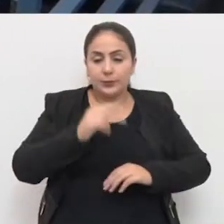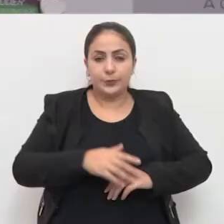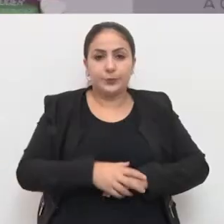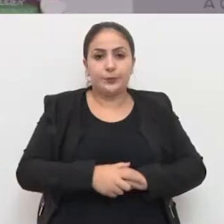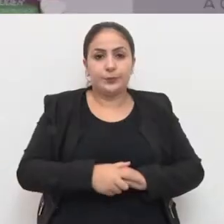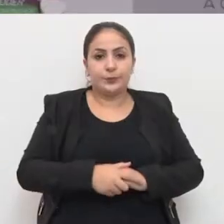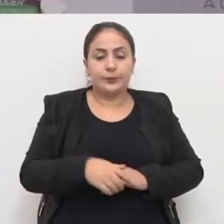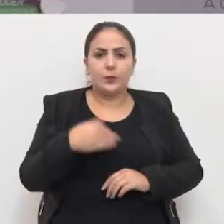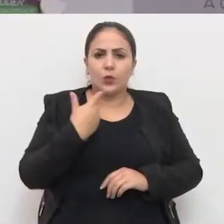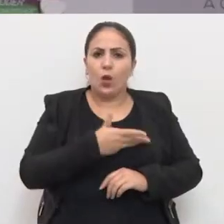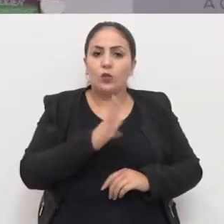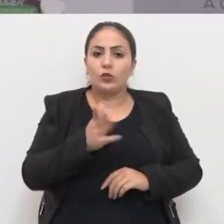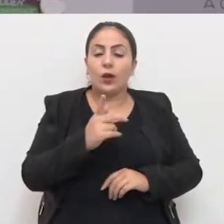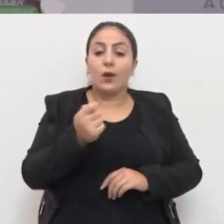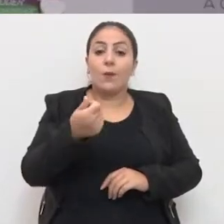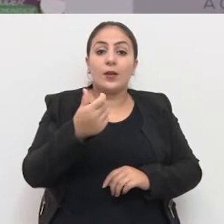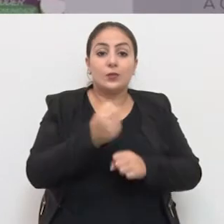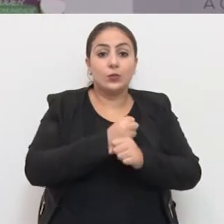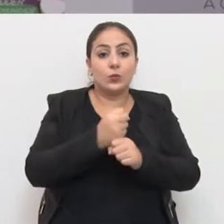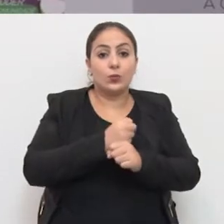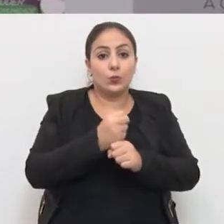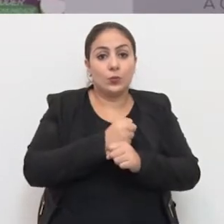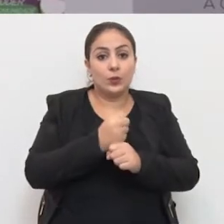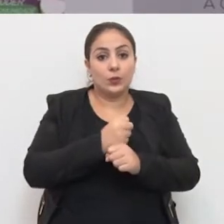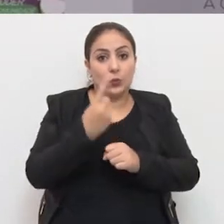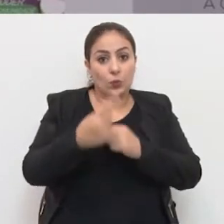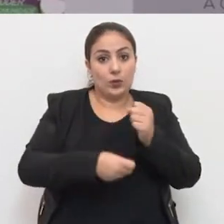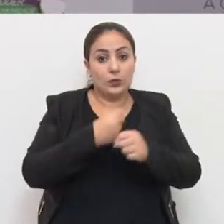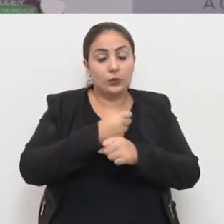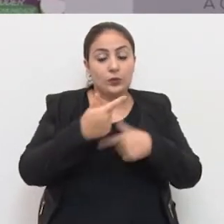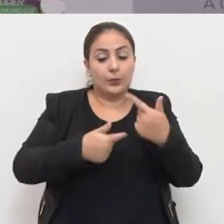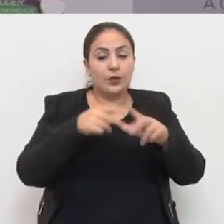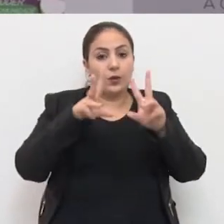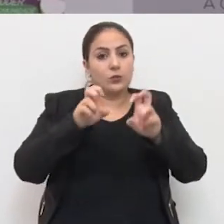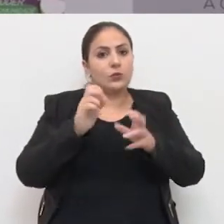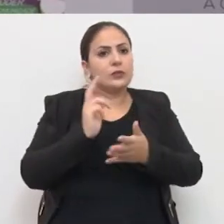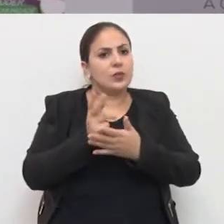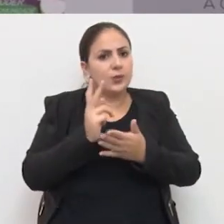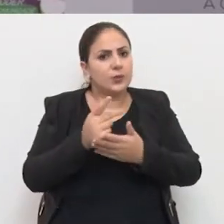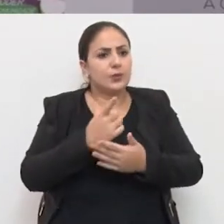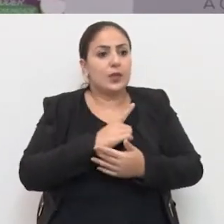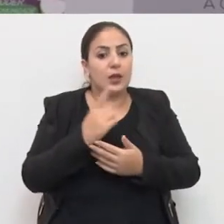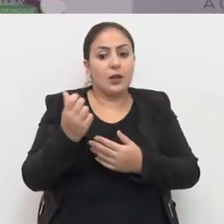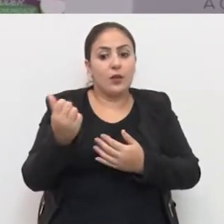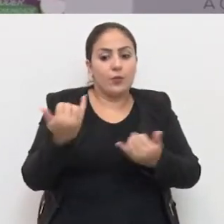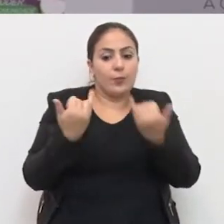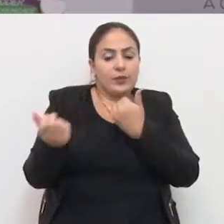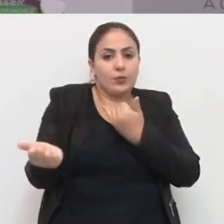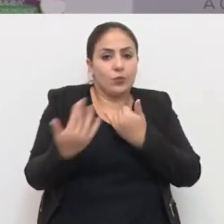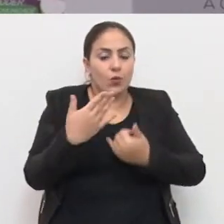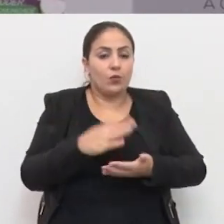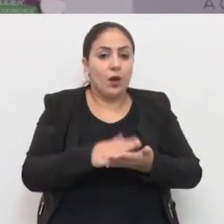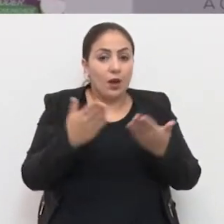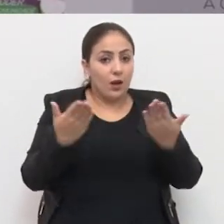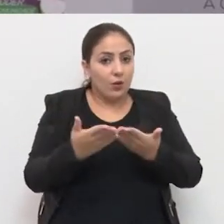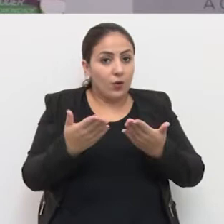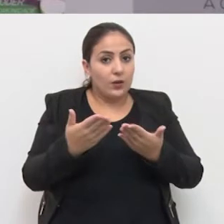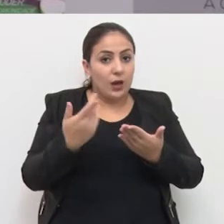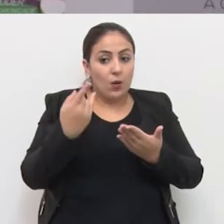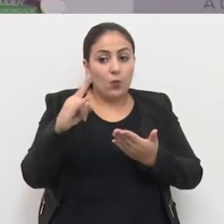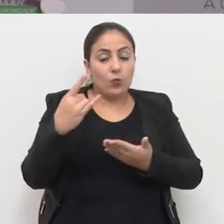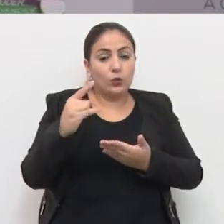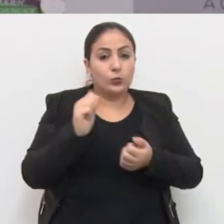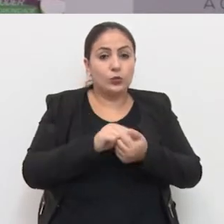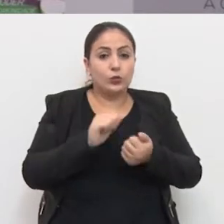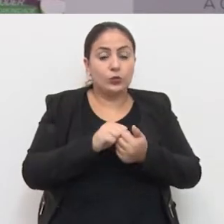municípios. Já estamos há quase um ano trabalhando no assunto e cada vez surgem novidades. Agora, a última novidade que nós tivemos junto ao